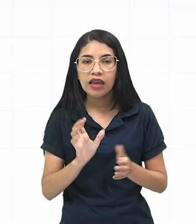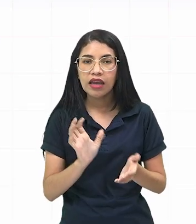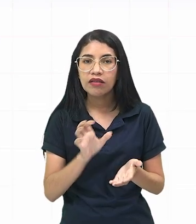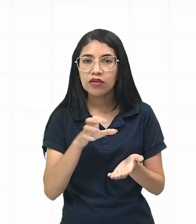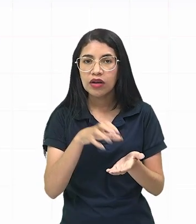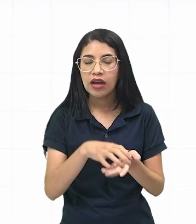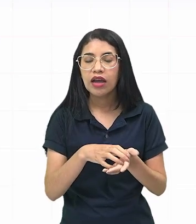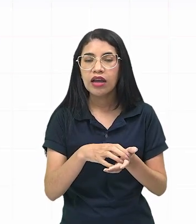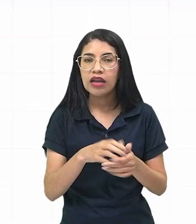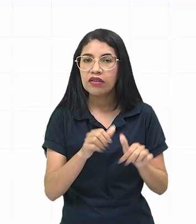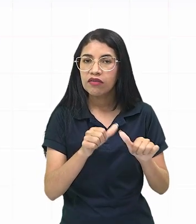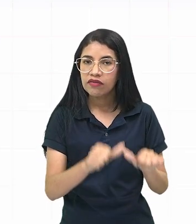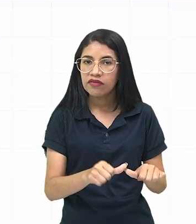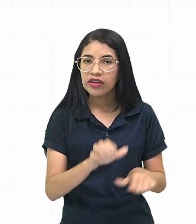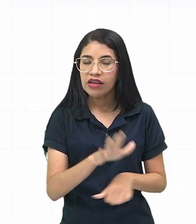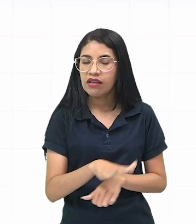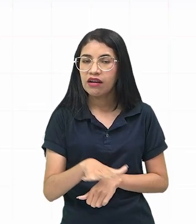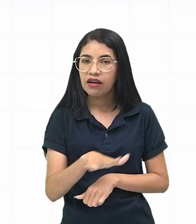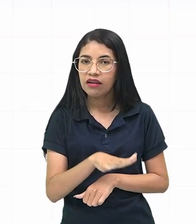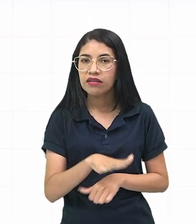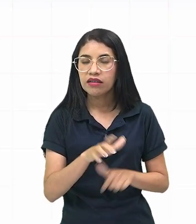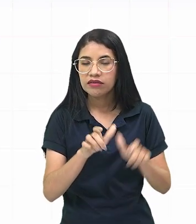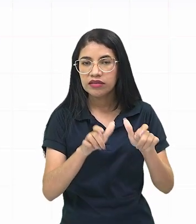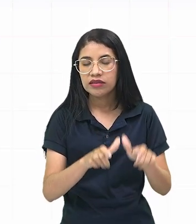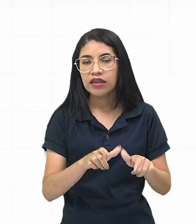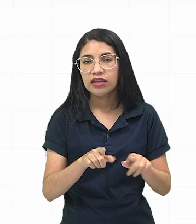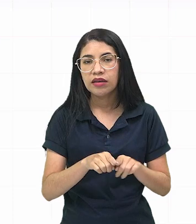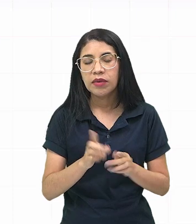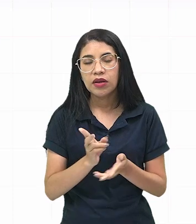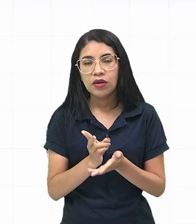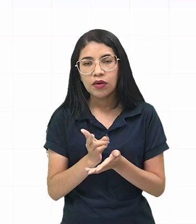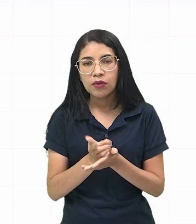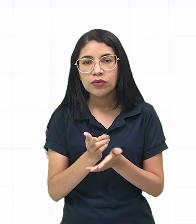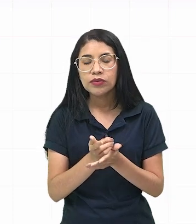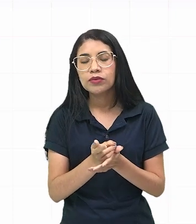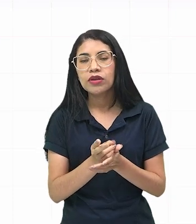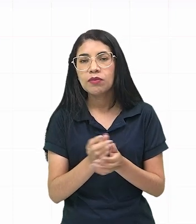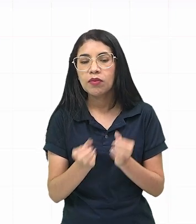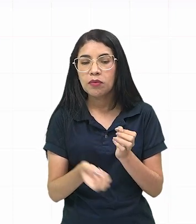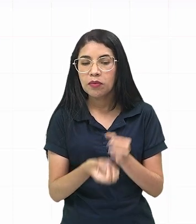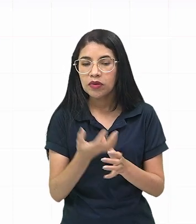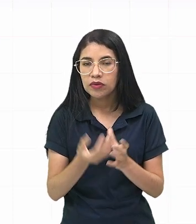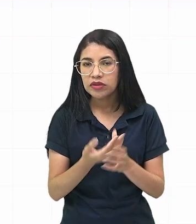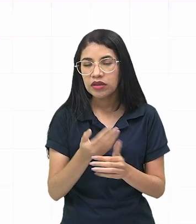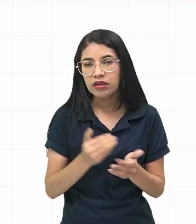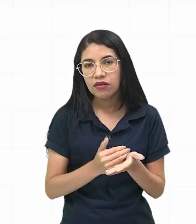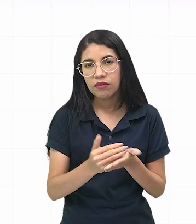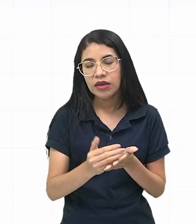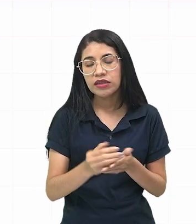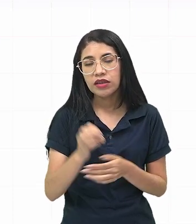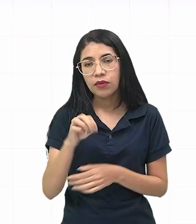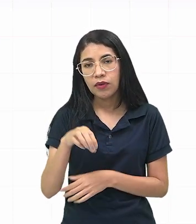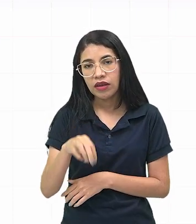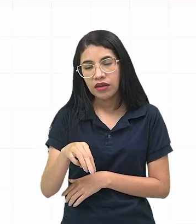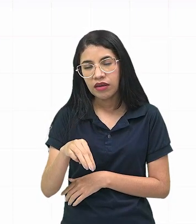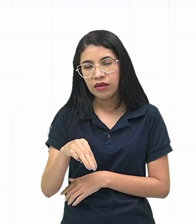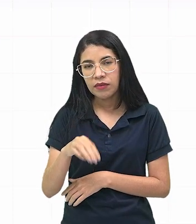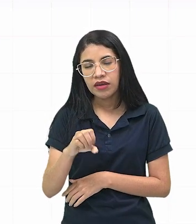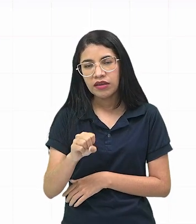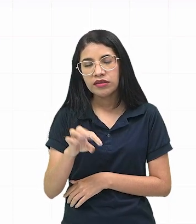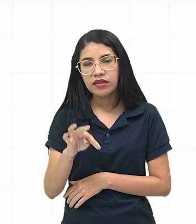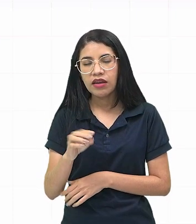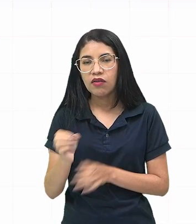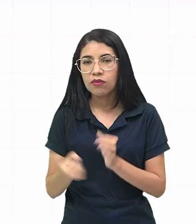consegue colocar elas em um pedaço de terra ali e elas começam a produzir. Tanto é, pessoal, que o MST é um dos